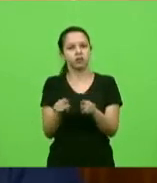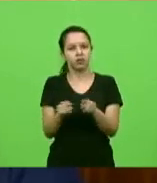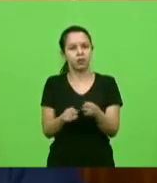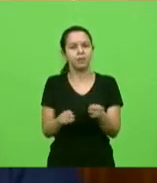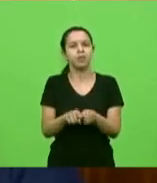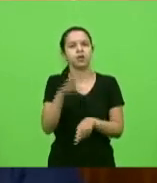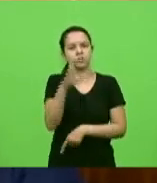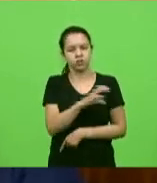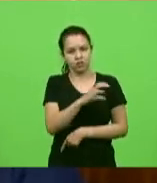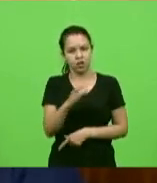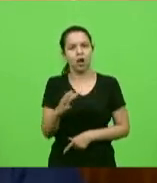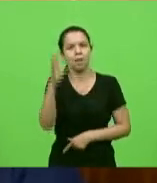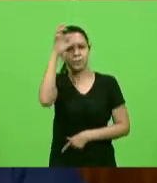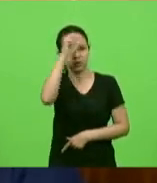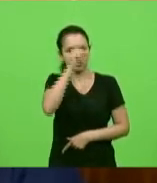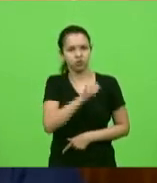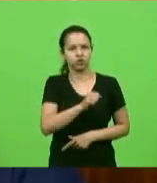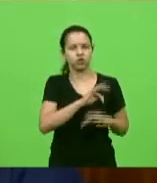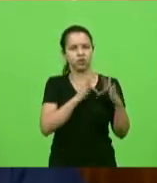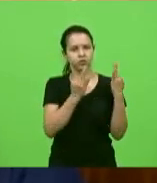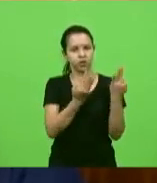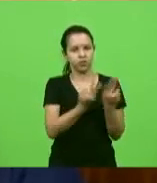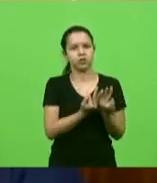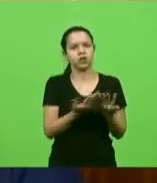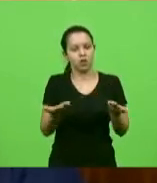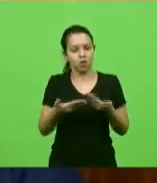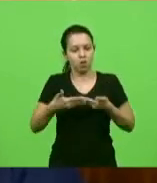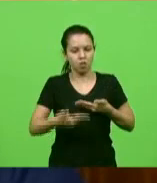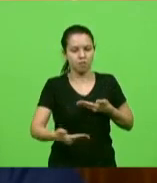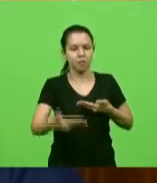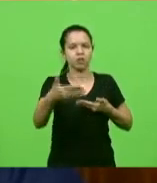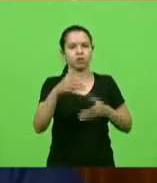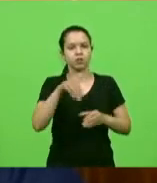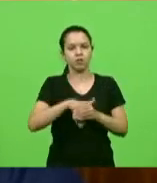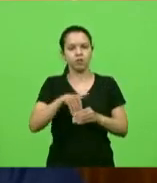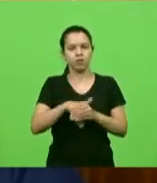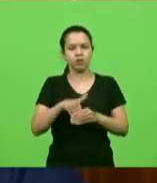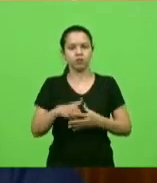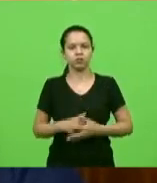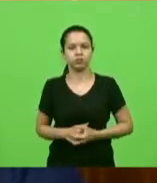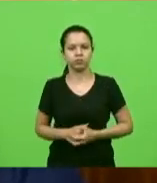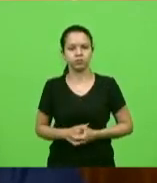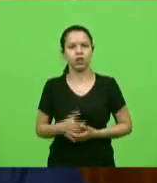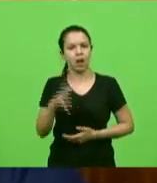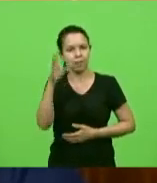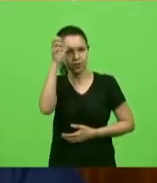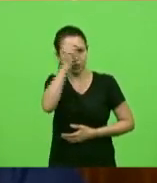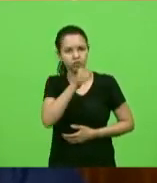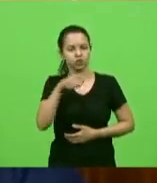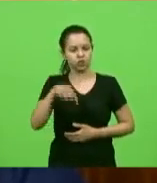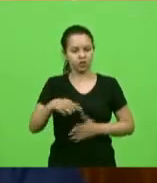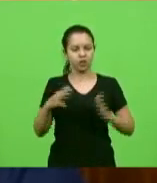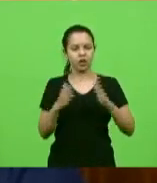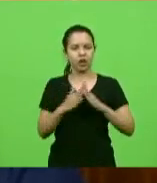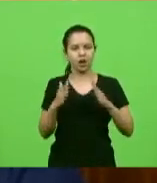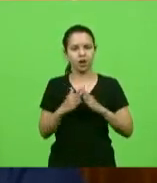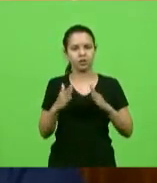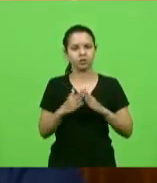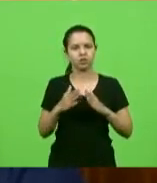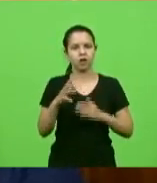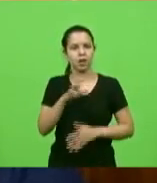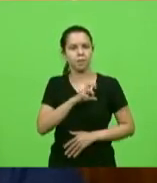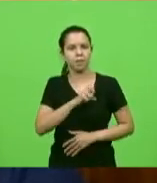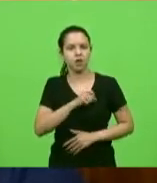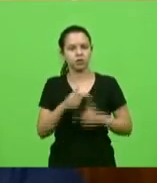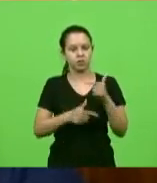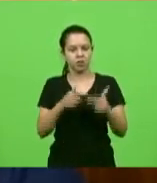seio familiar, dou início à divulgação do meu voto. Aprendi em casa a amar o serviço público. A política, para mim, não